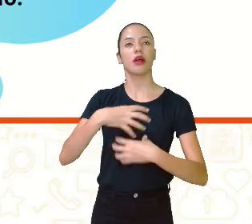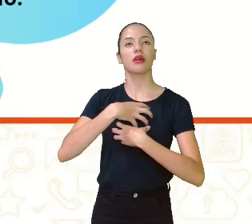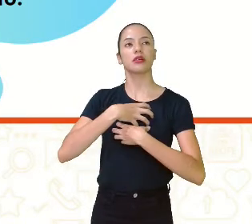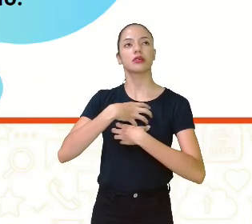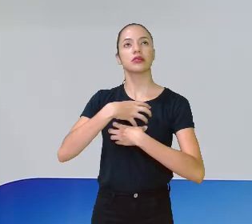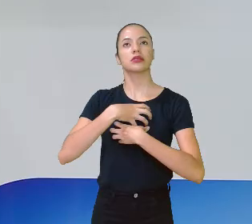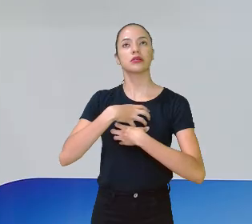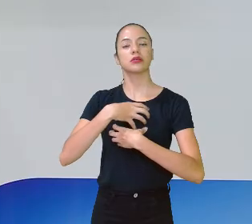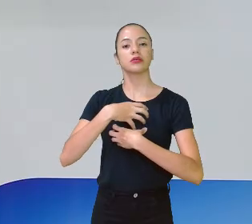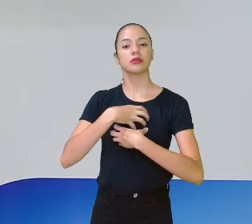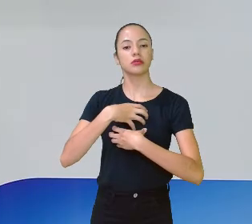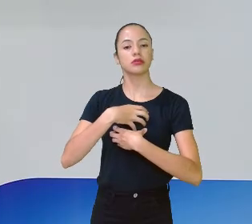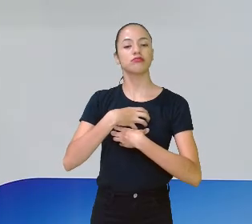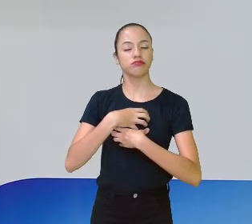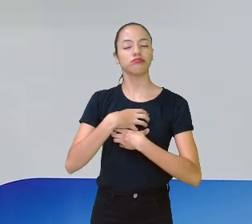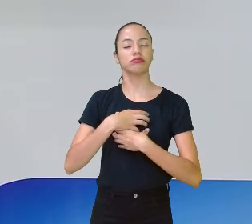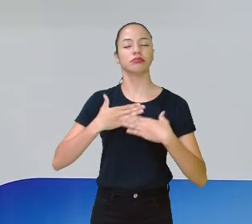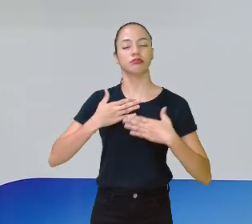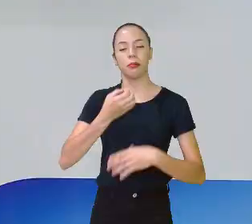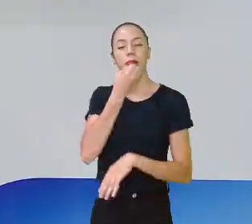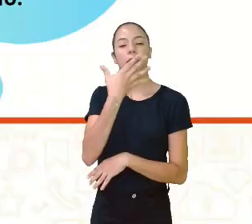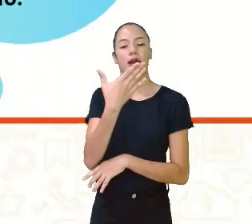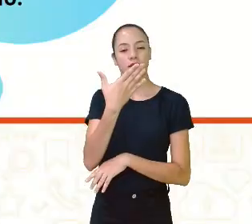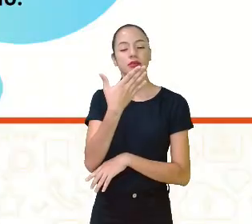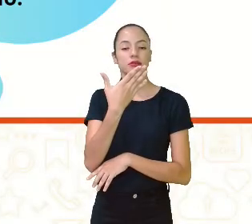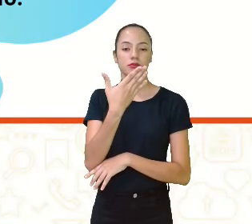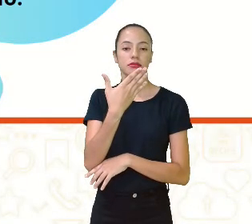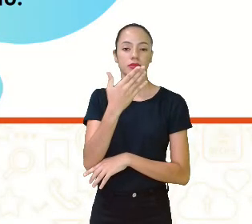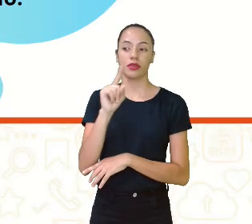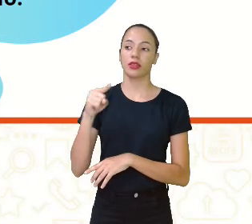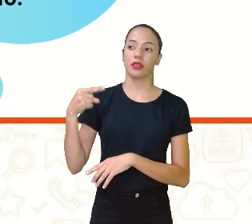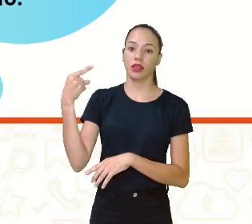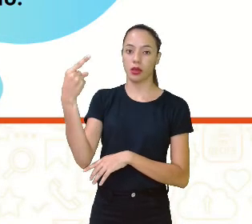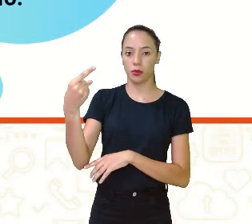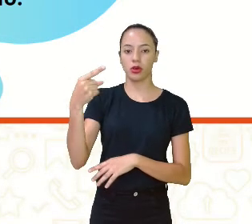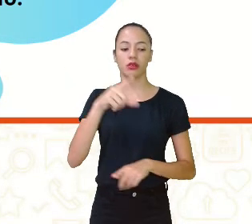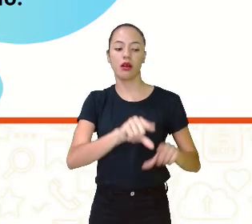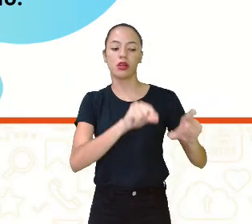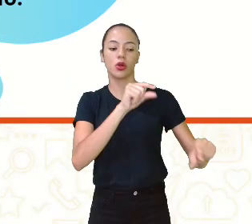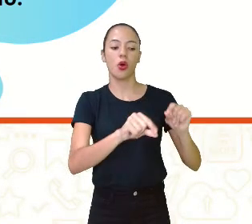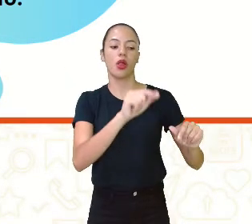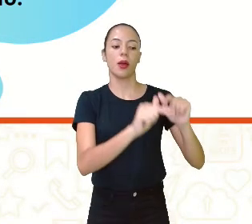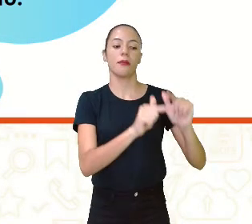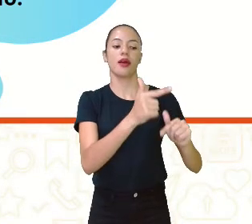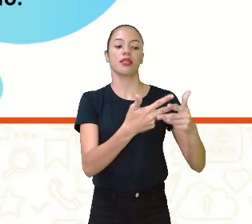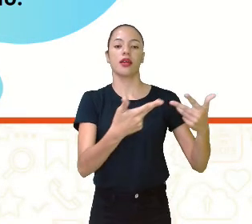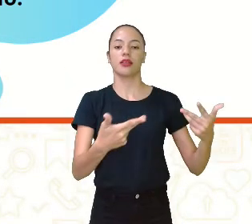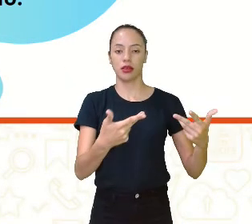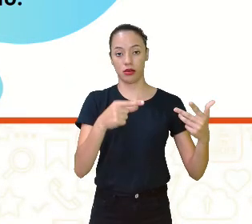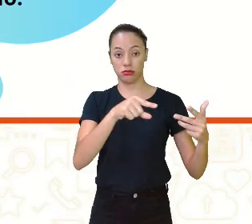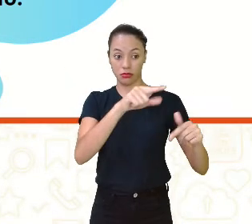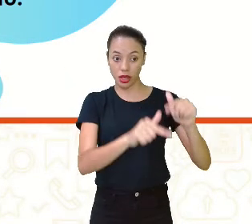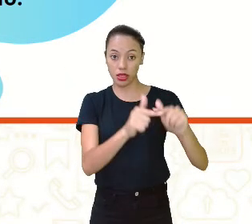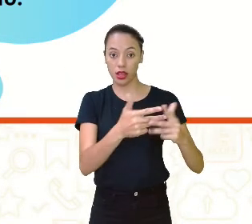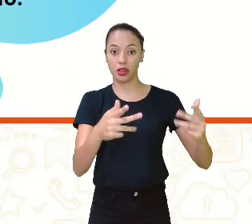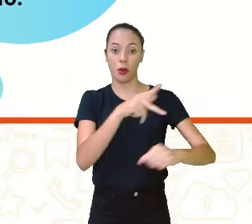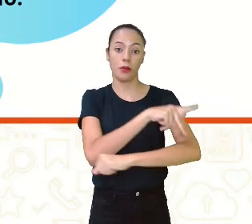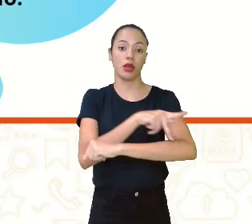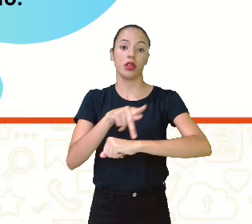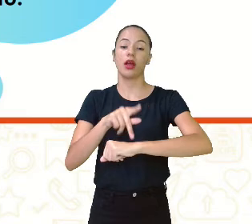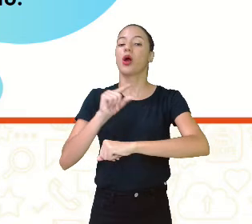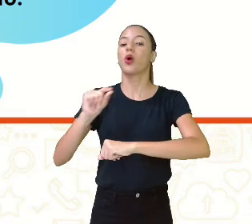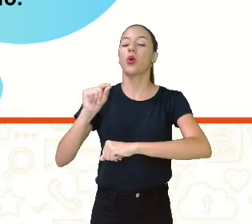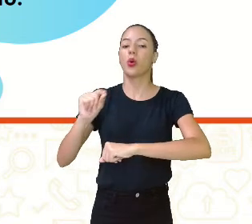sensação de bem-estar. E aí vem a seleção de materiais. Material pedagógico é todo